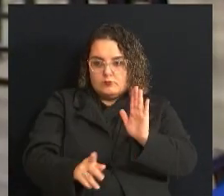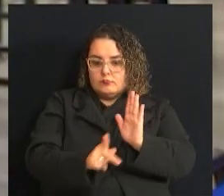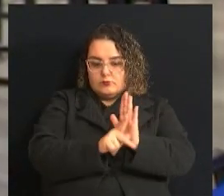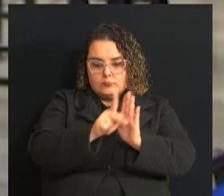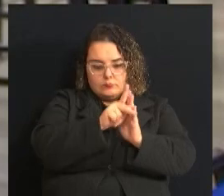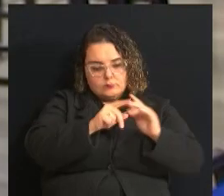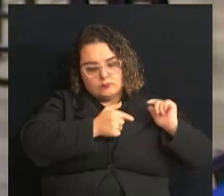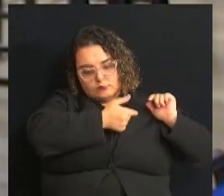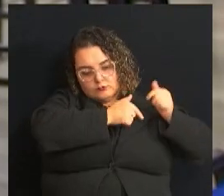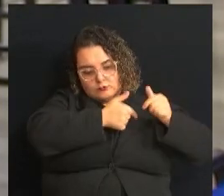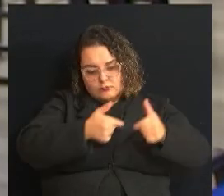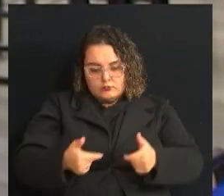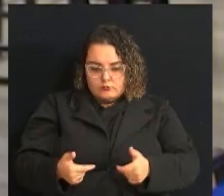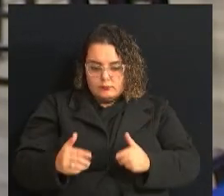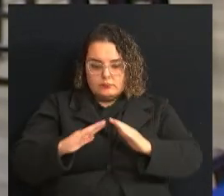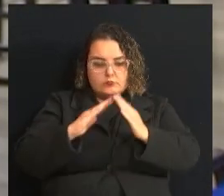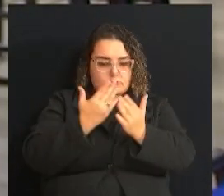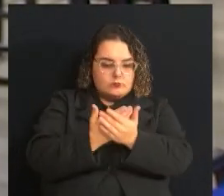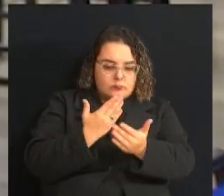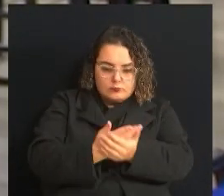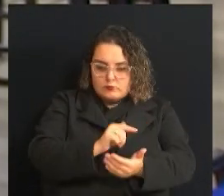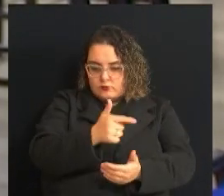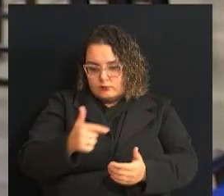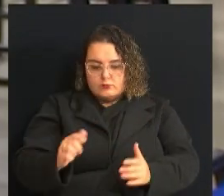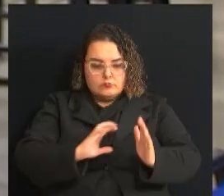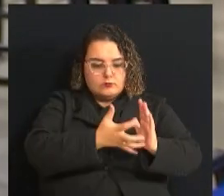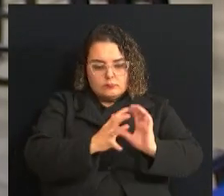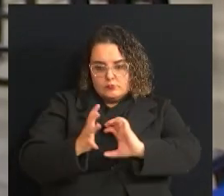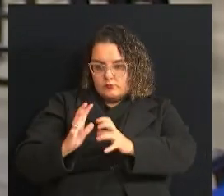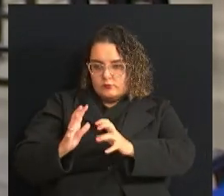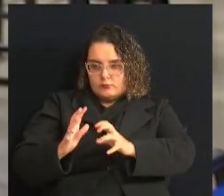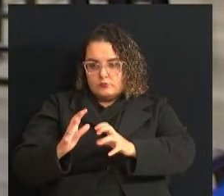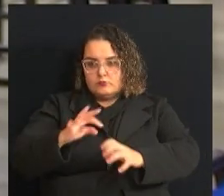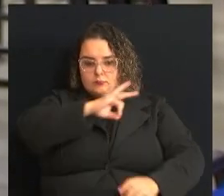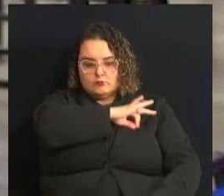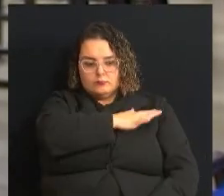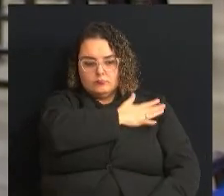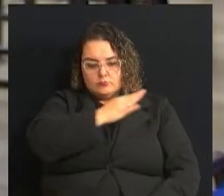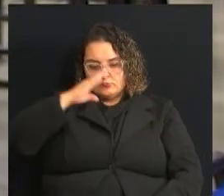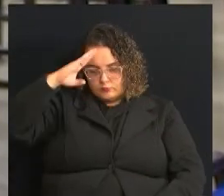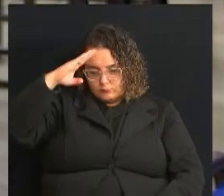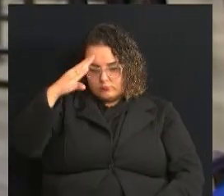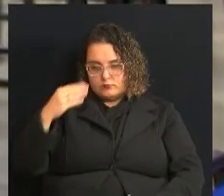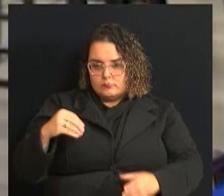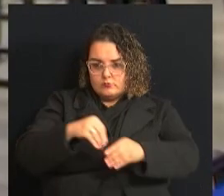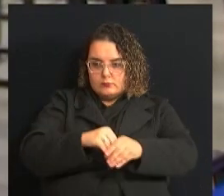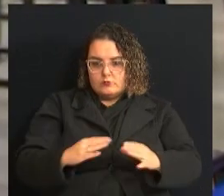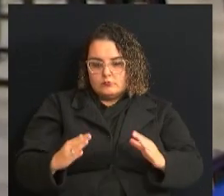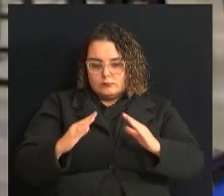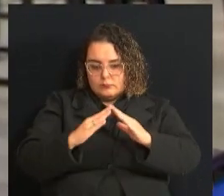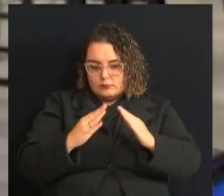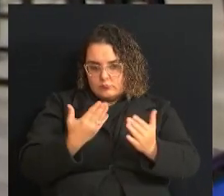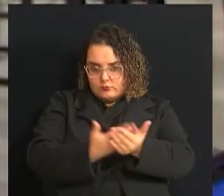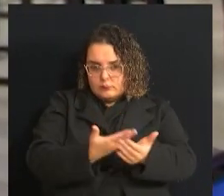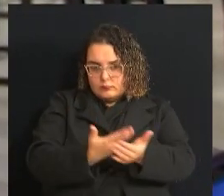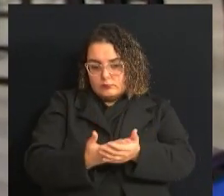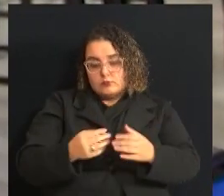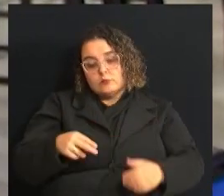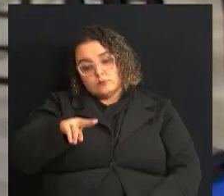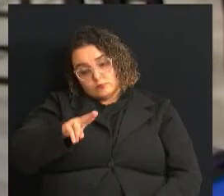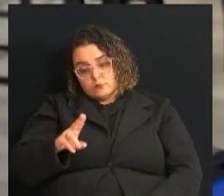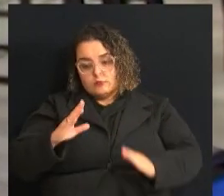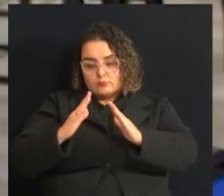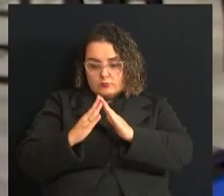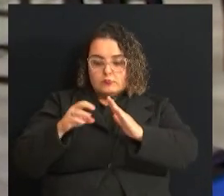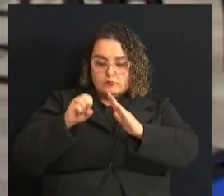como a escola sem partido, militarização das escolas e educação domiciliar. Né? Então, assim, um movimento que se inicia